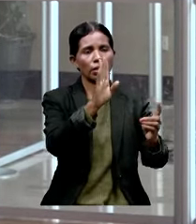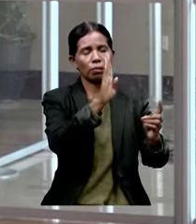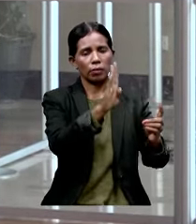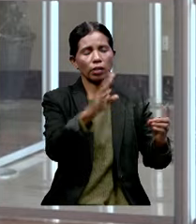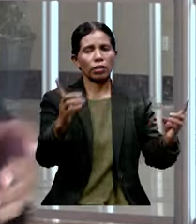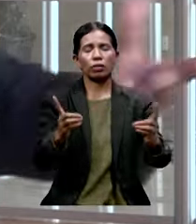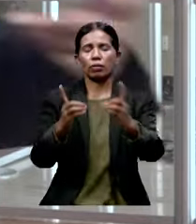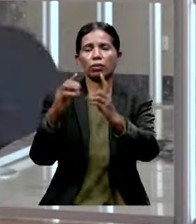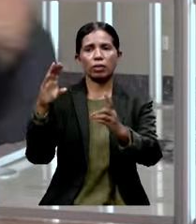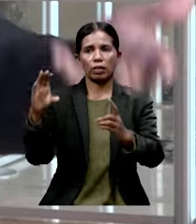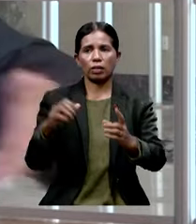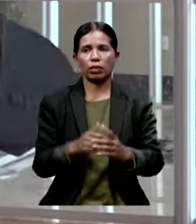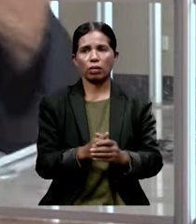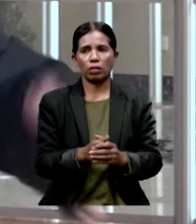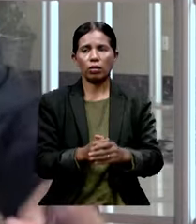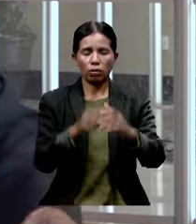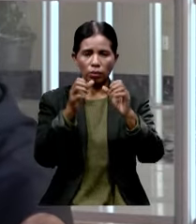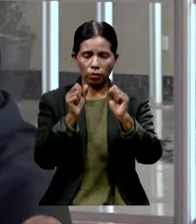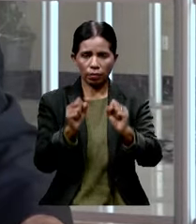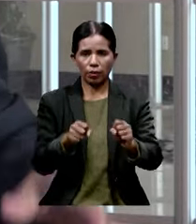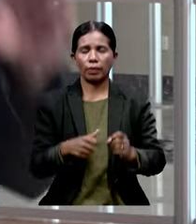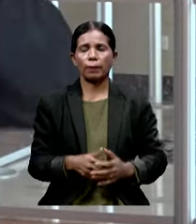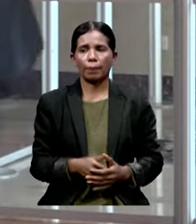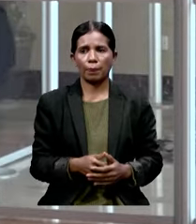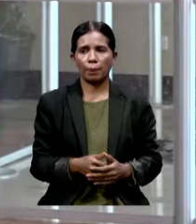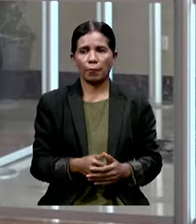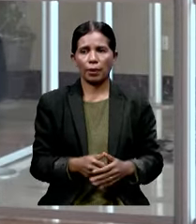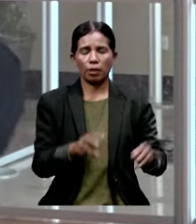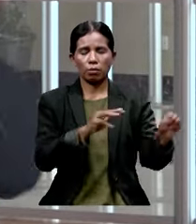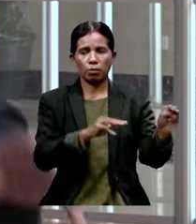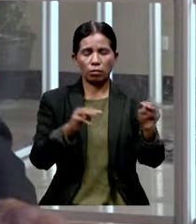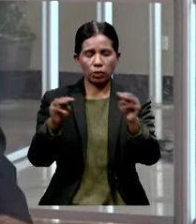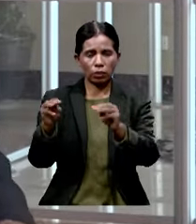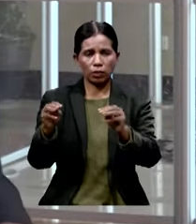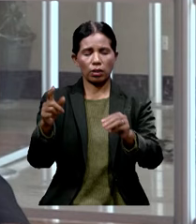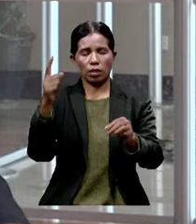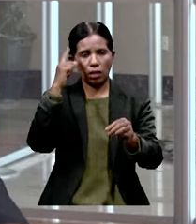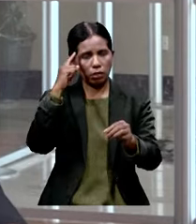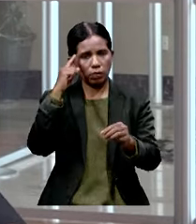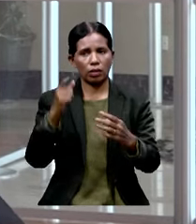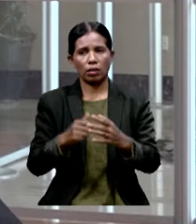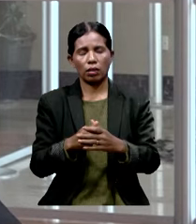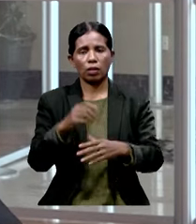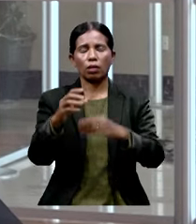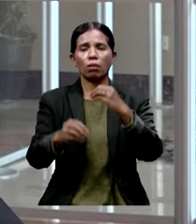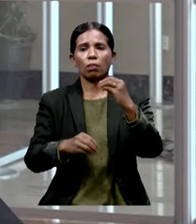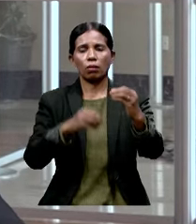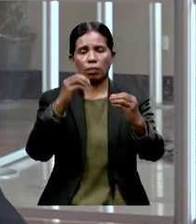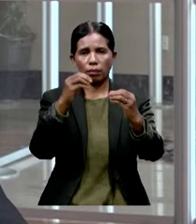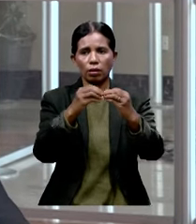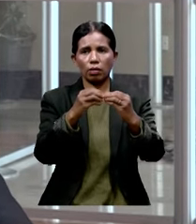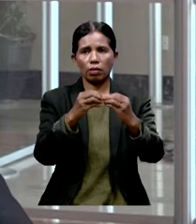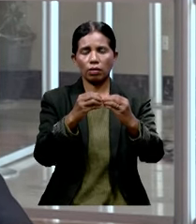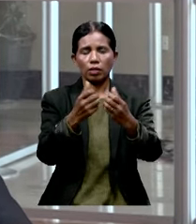a sobre D porí muda tia Halloween conaba